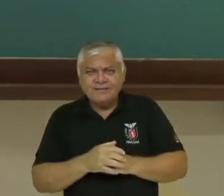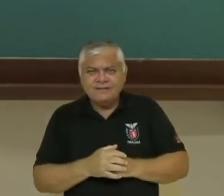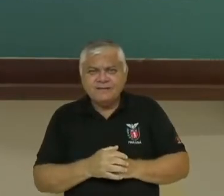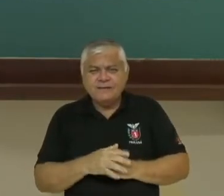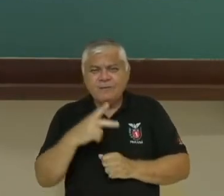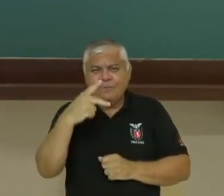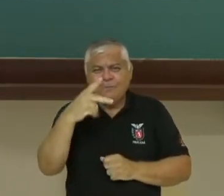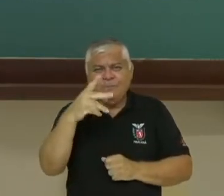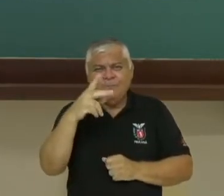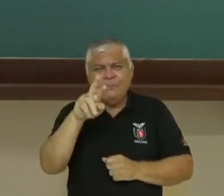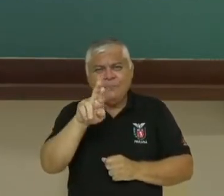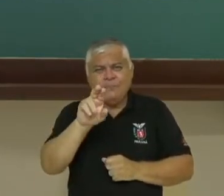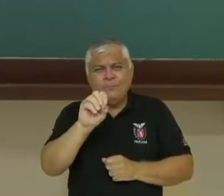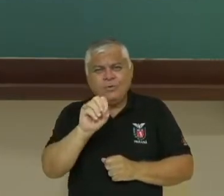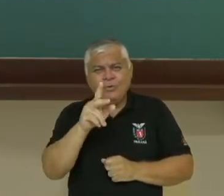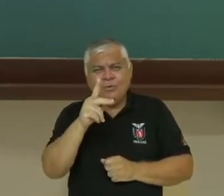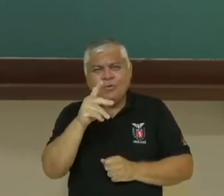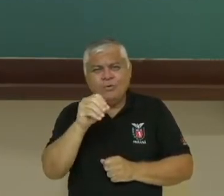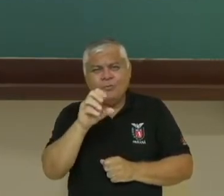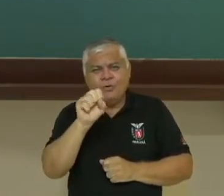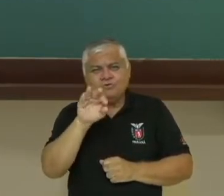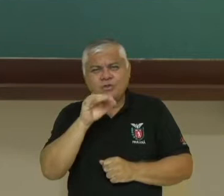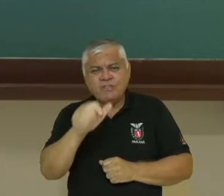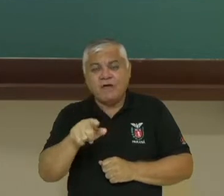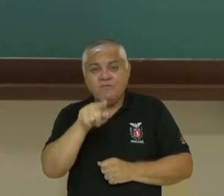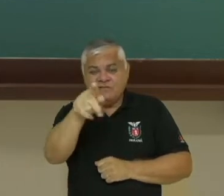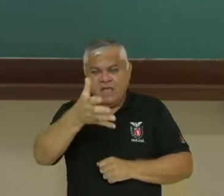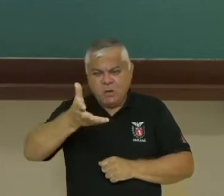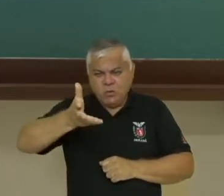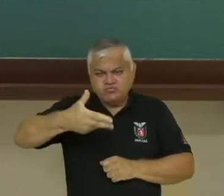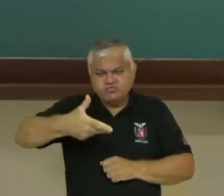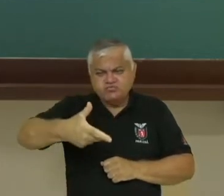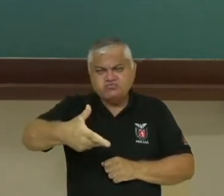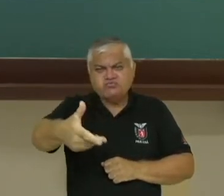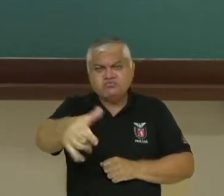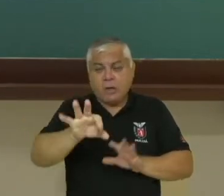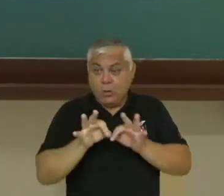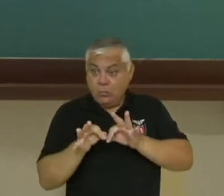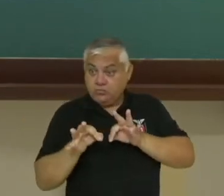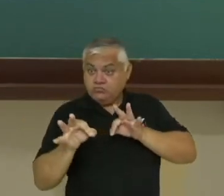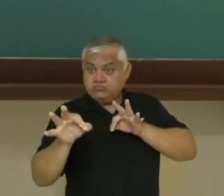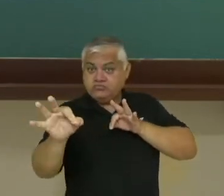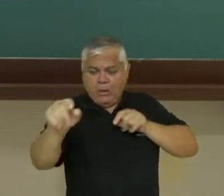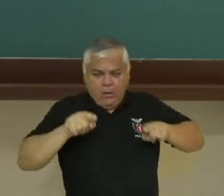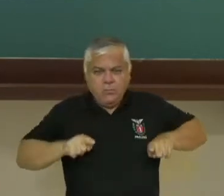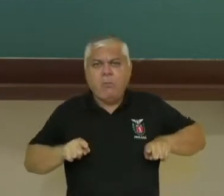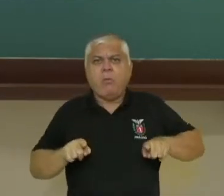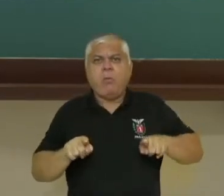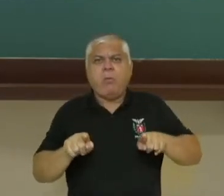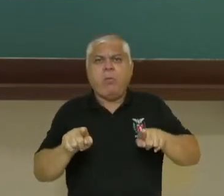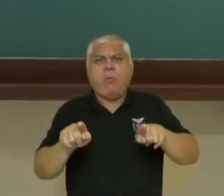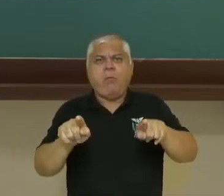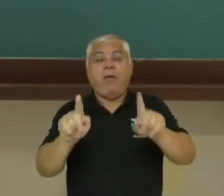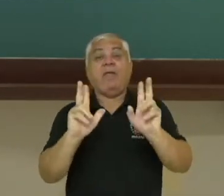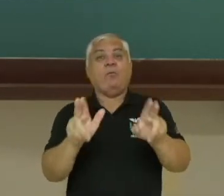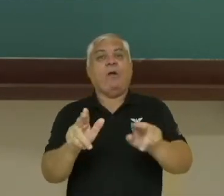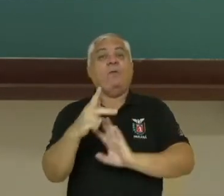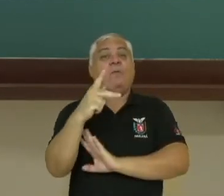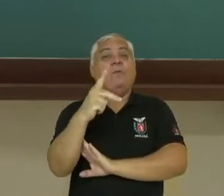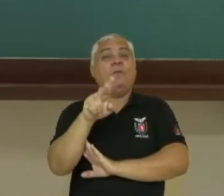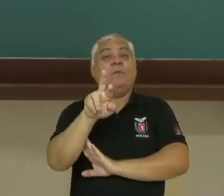você for, por exemplo, cada vez mais rápido, né, maior distância você percorre,